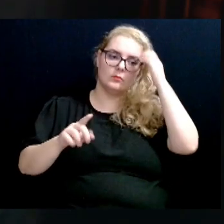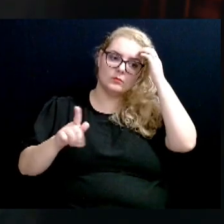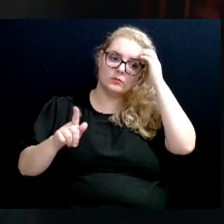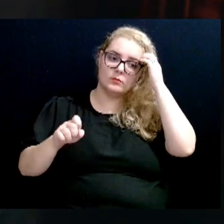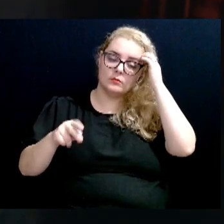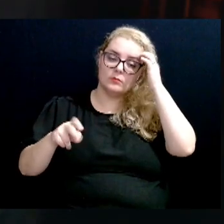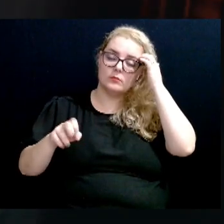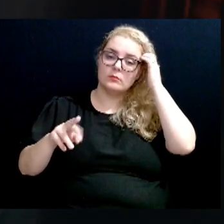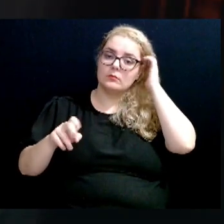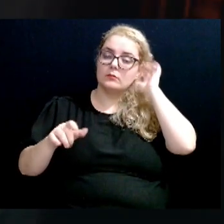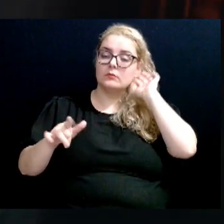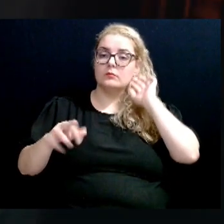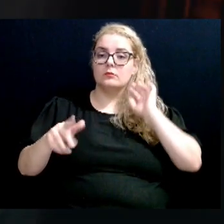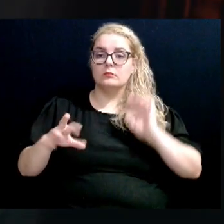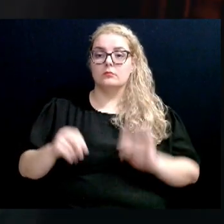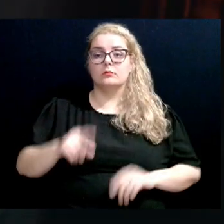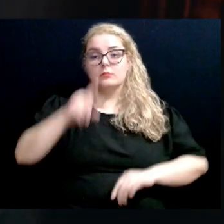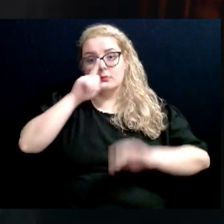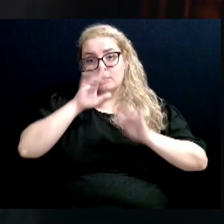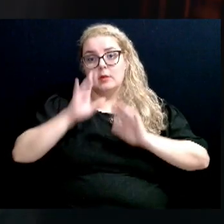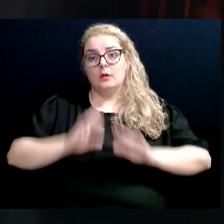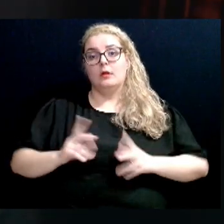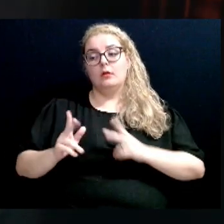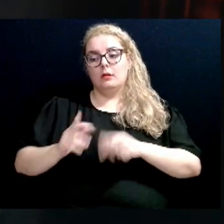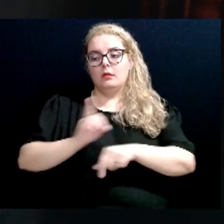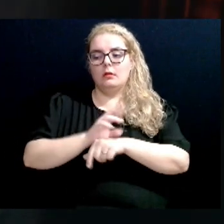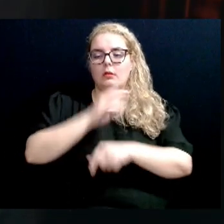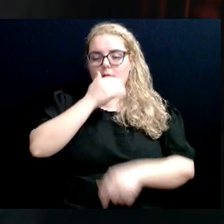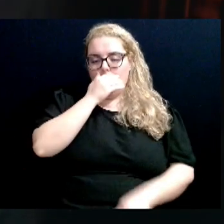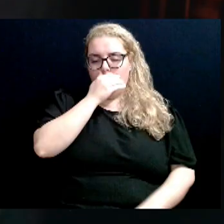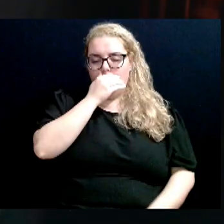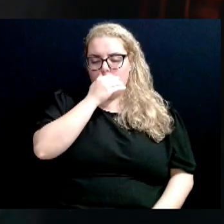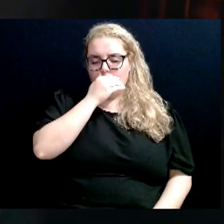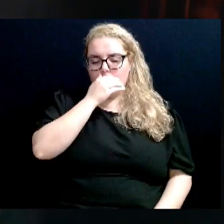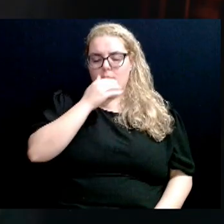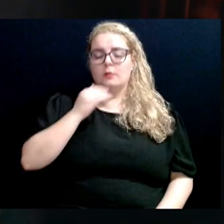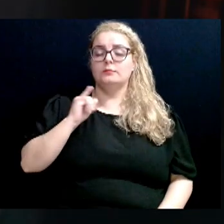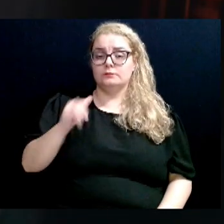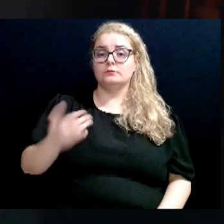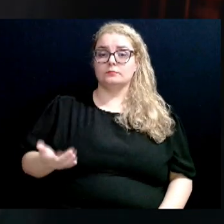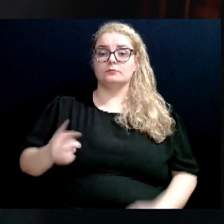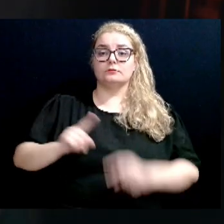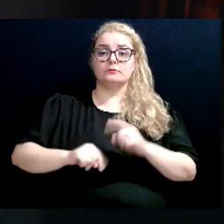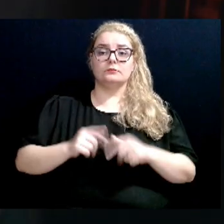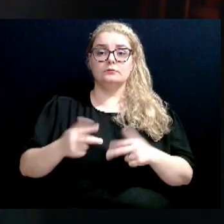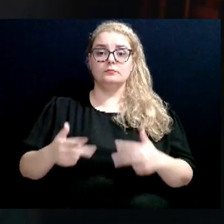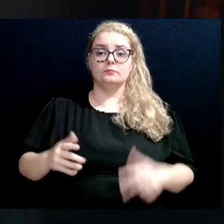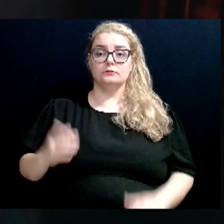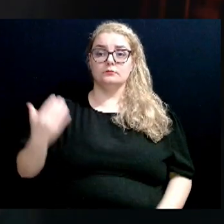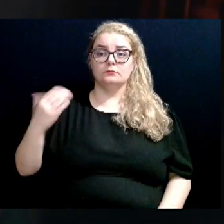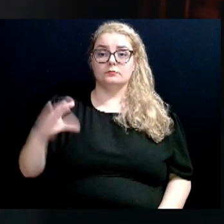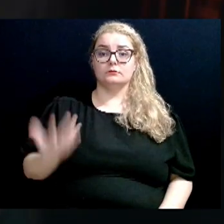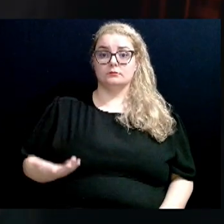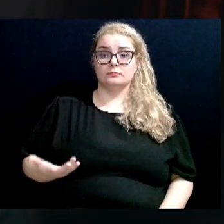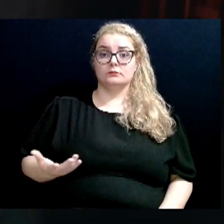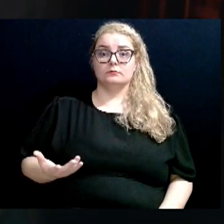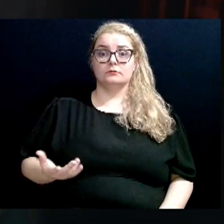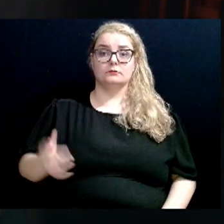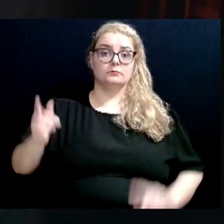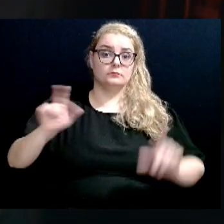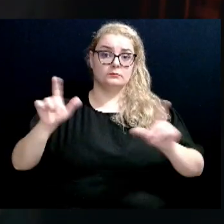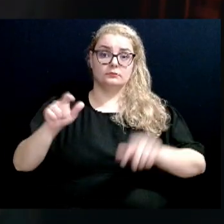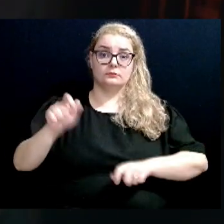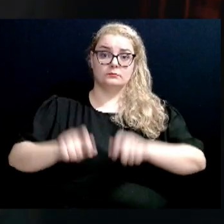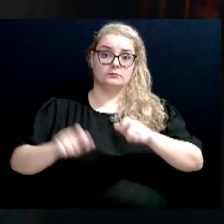cuidado, porque, como o doutor falou, tem matérias aí que foram publicadas, exibidas em TV, que às vezes a pessoa está comprando o gato